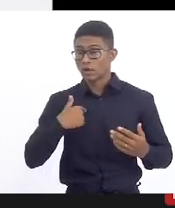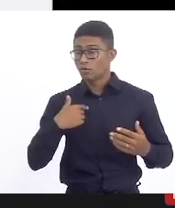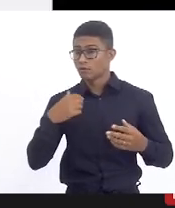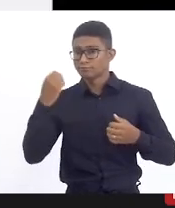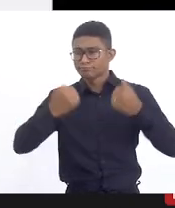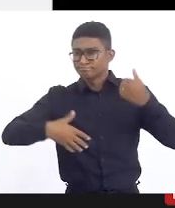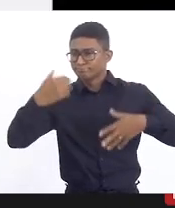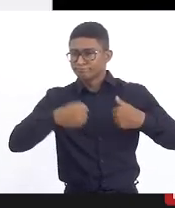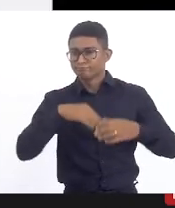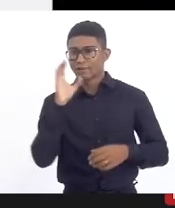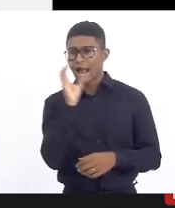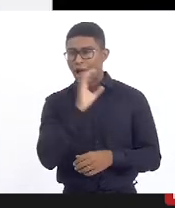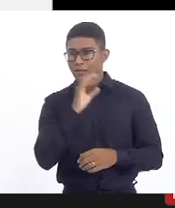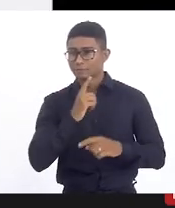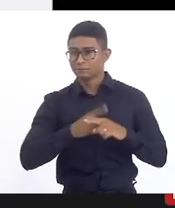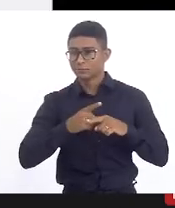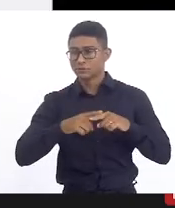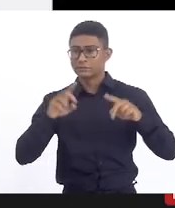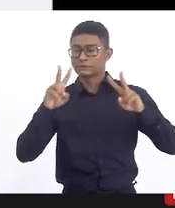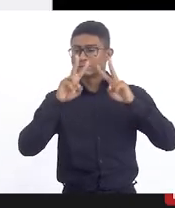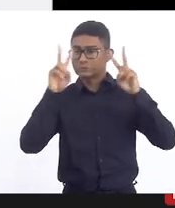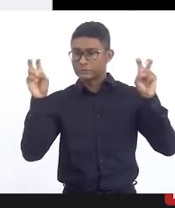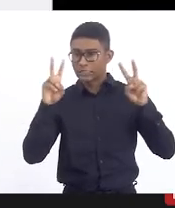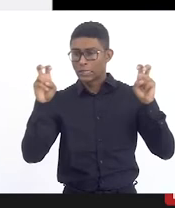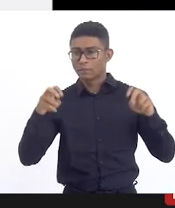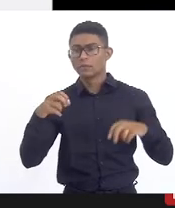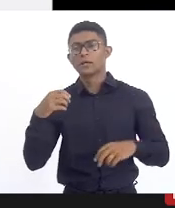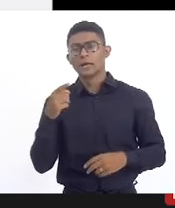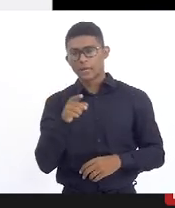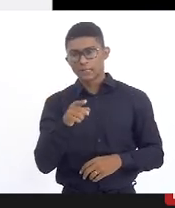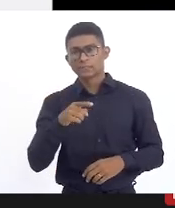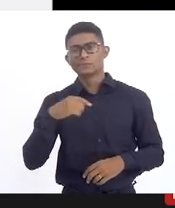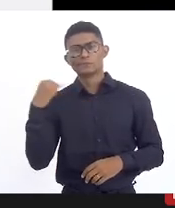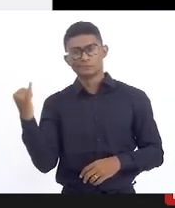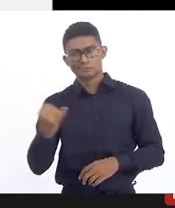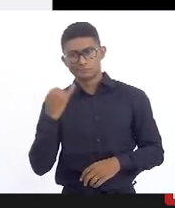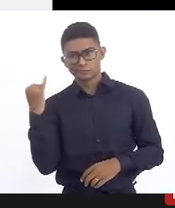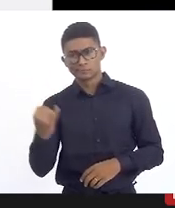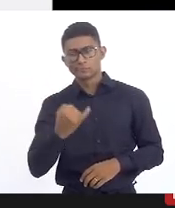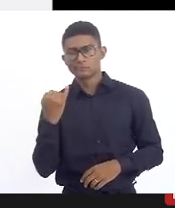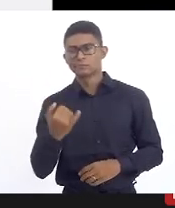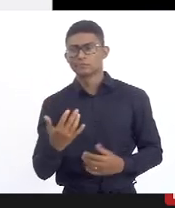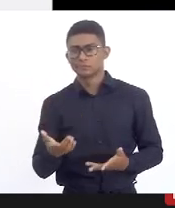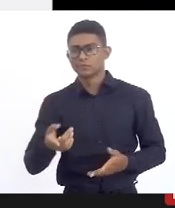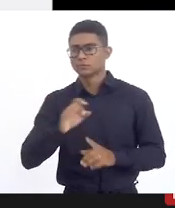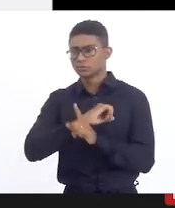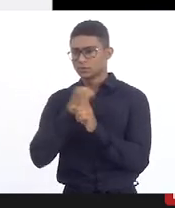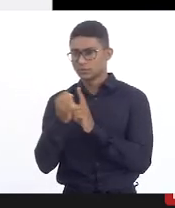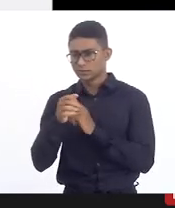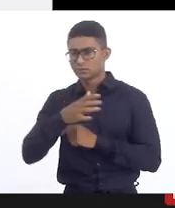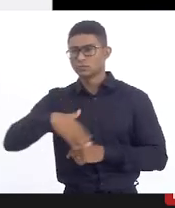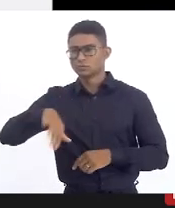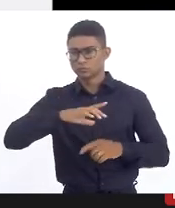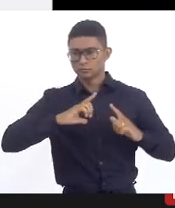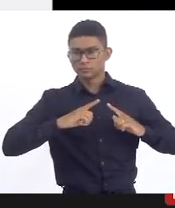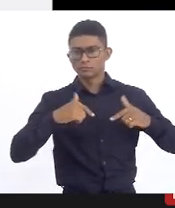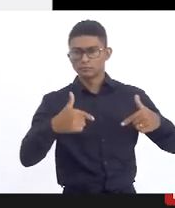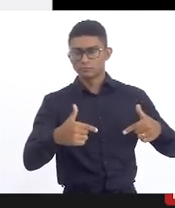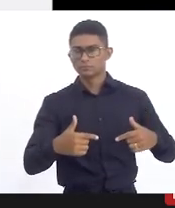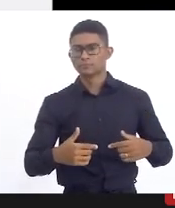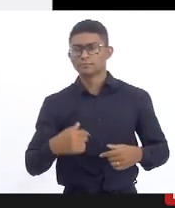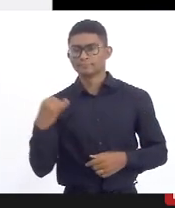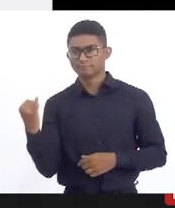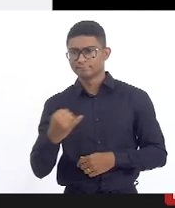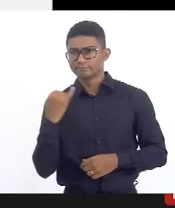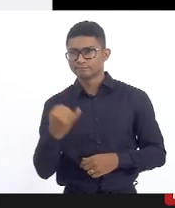porque o assunto ele é apaixonante, o assunto ele mobiliza, né, toda a sociedade, como o defensor muito bem colocou.